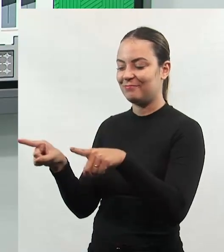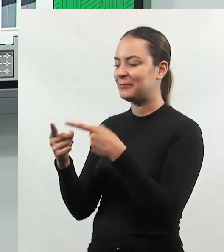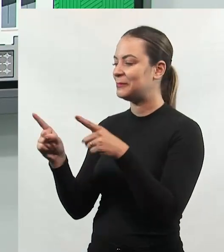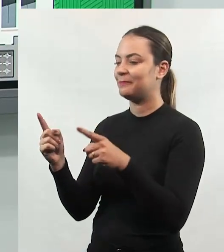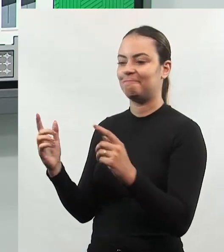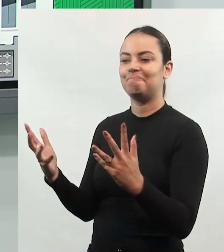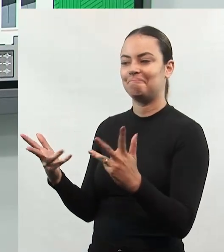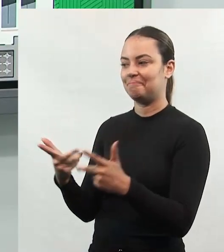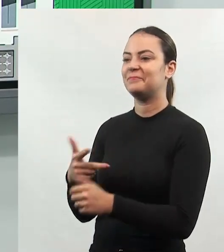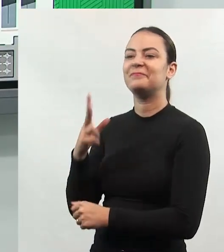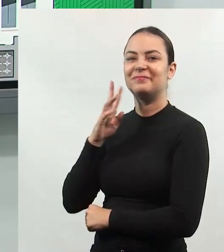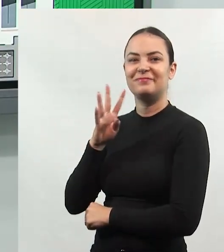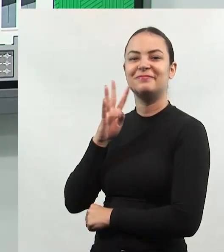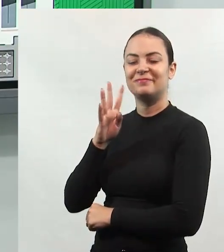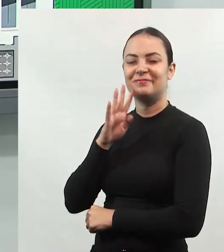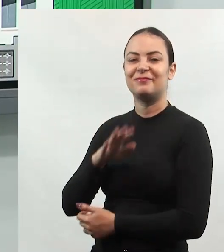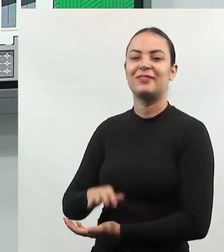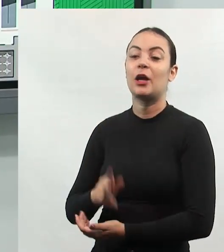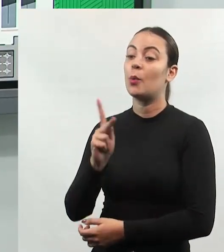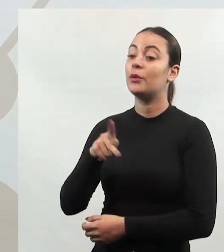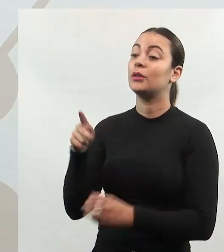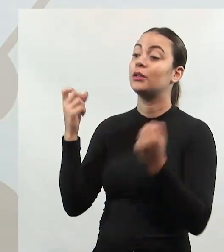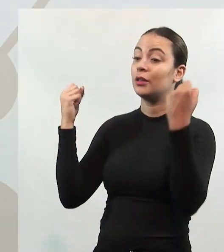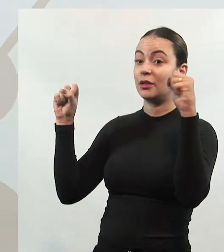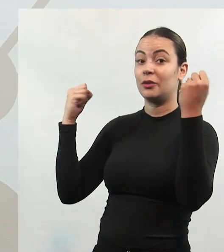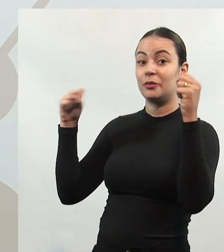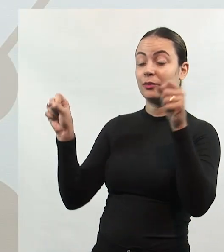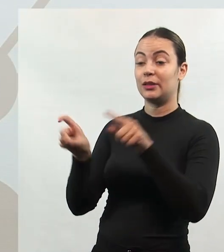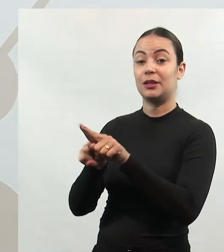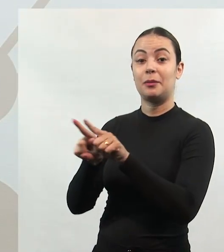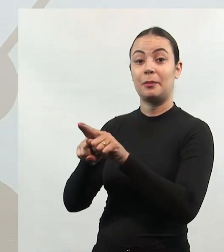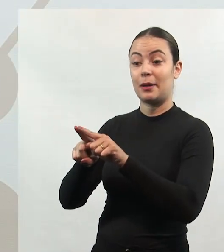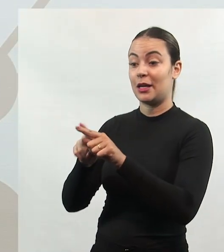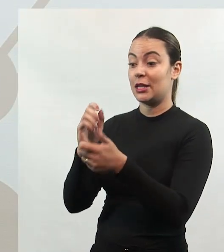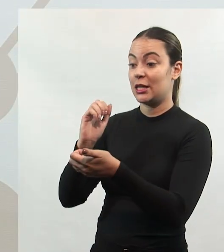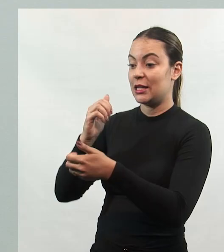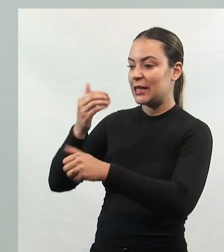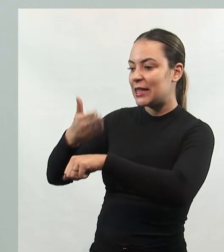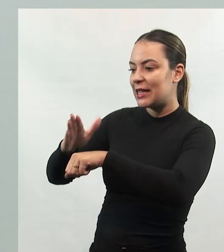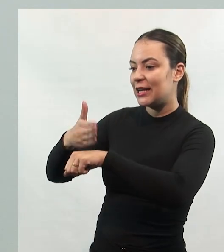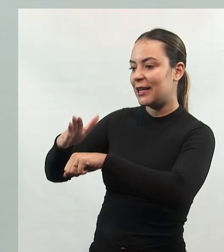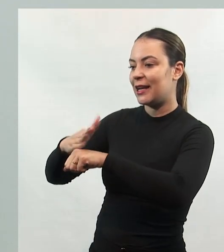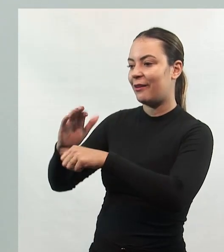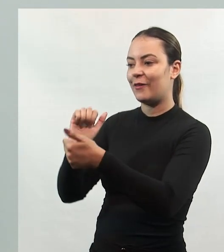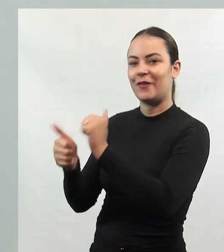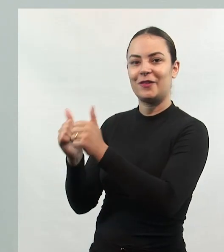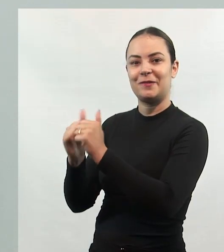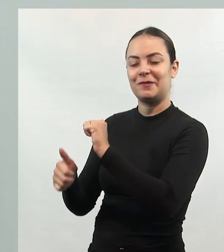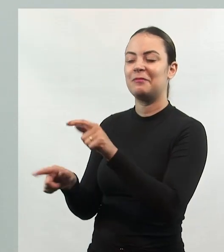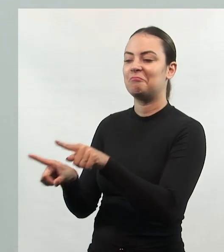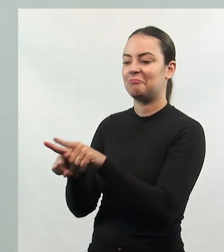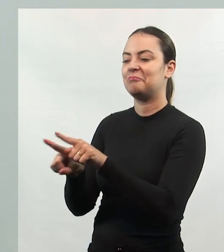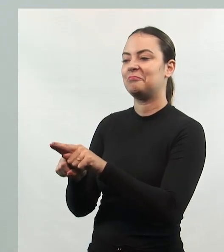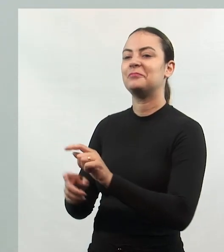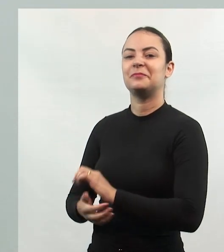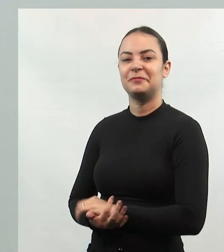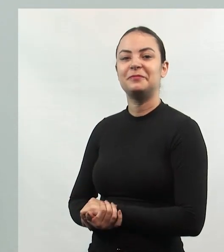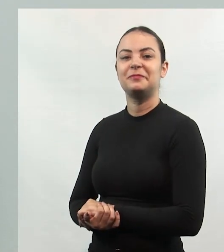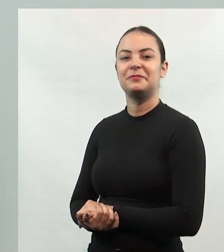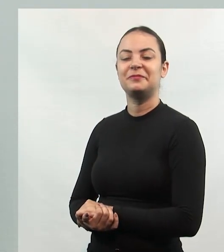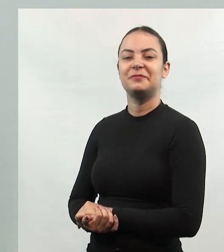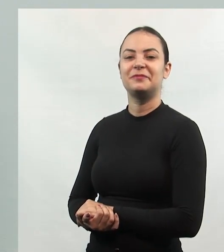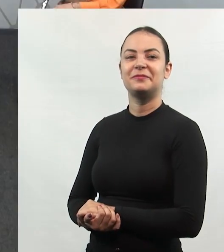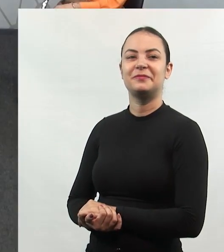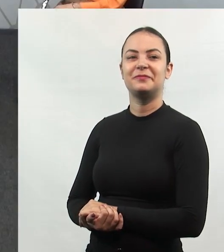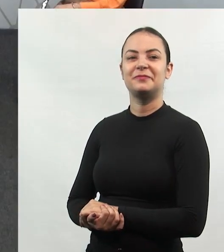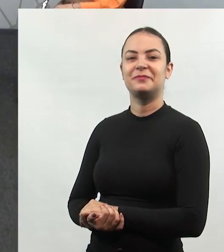Pessoal parabenizando a nossa secretária. Para quem não sabe, a Glaucia ela é secretária de Educação do município. O Zeni